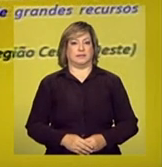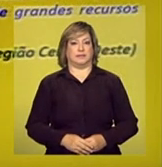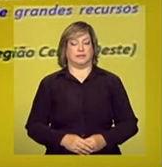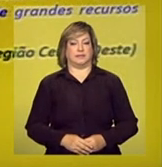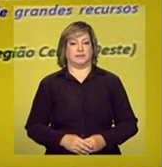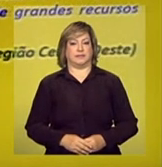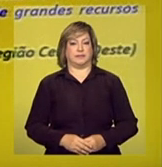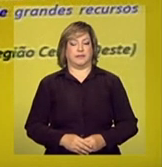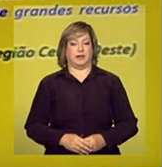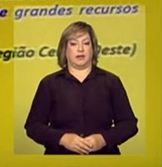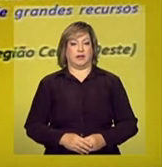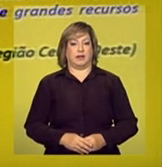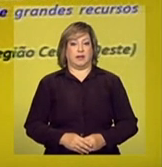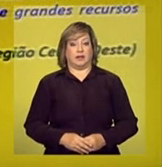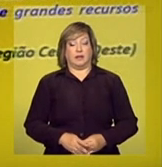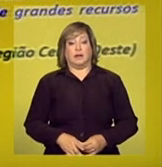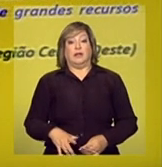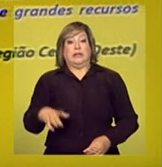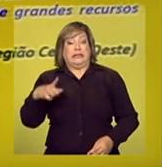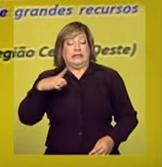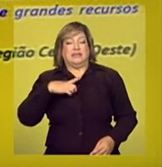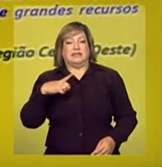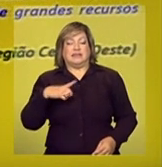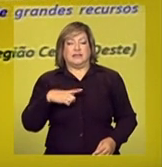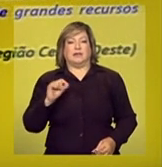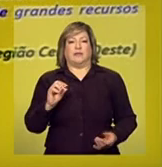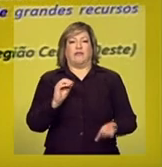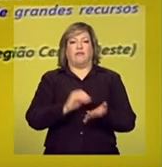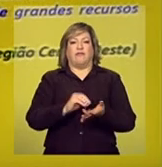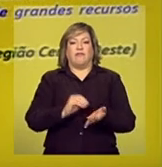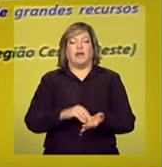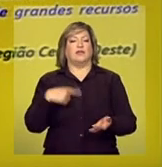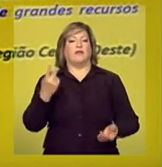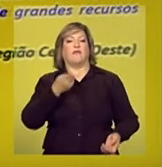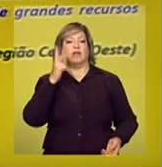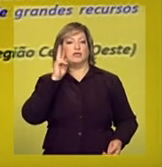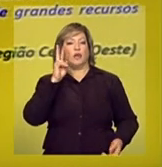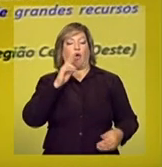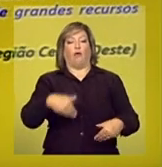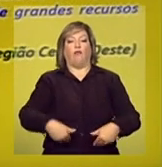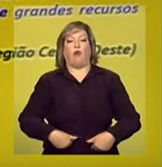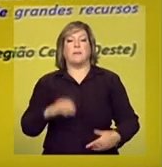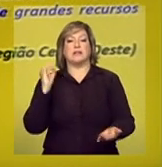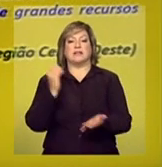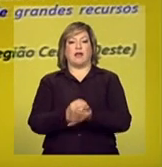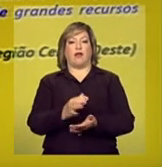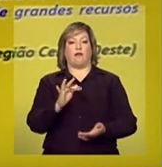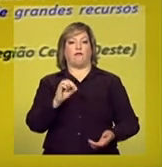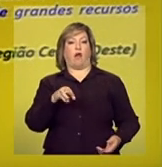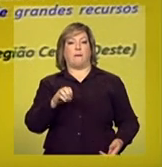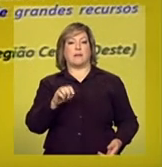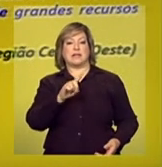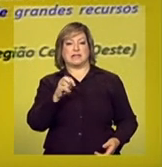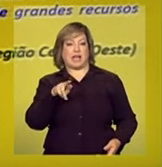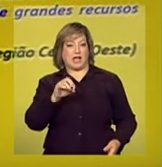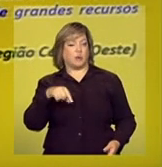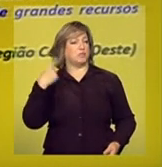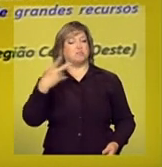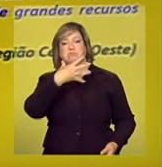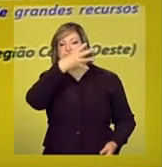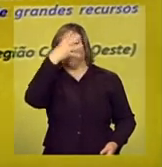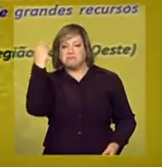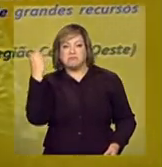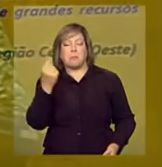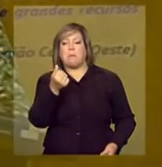Bom, há uma ausência quase completa de referência ao Fome Zero, pouquíssima gente fala ou se lembrou do Fome Zero,